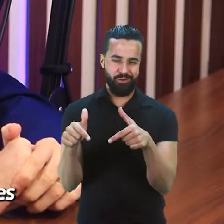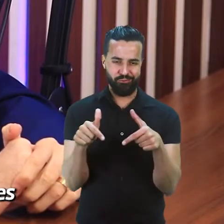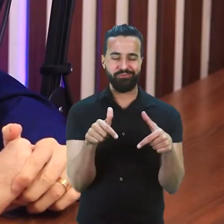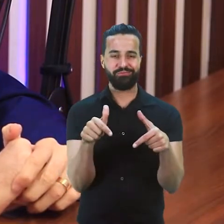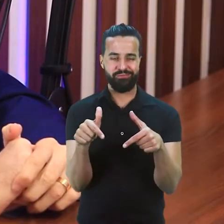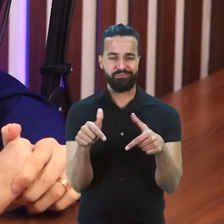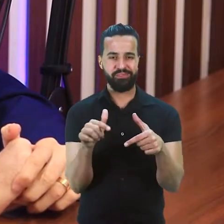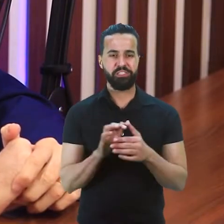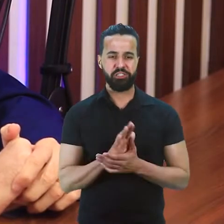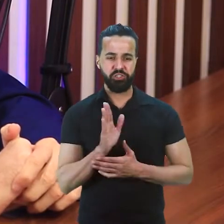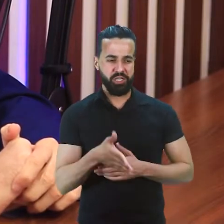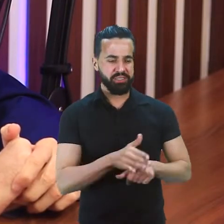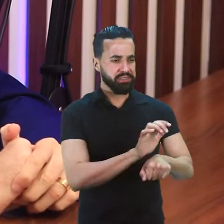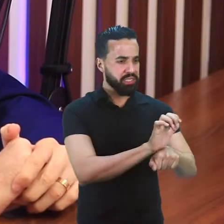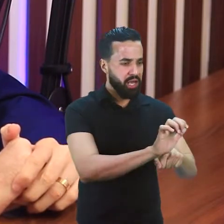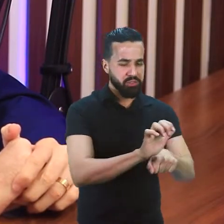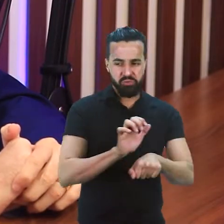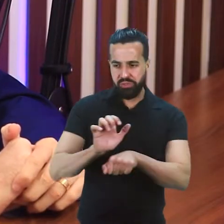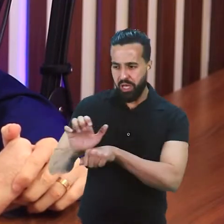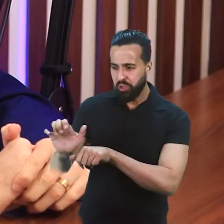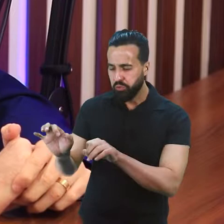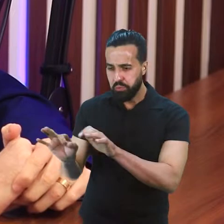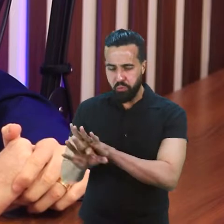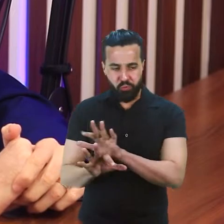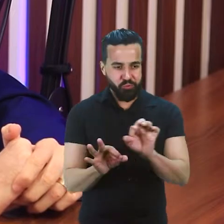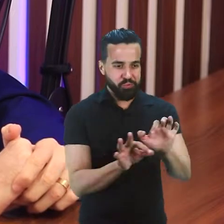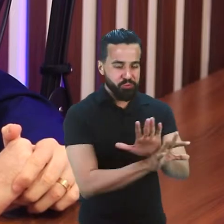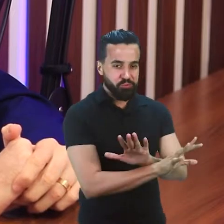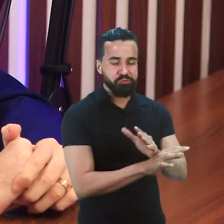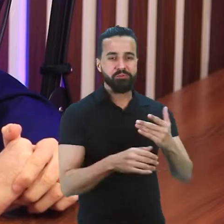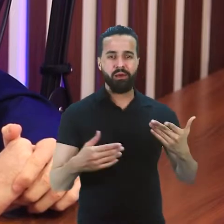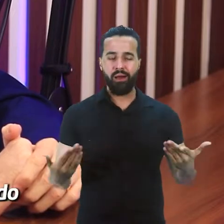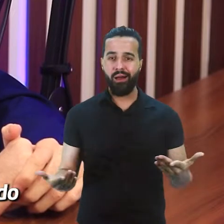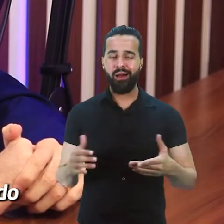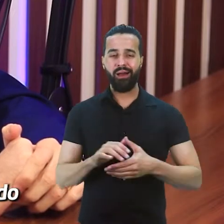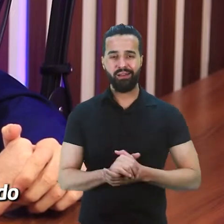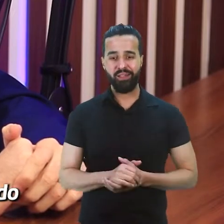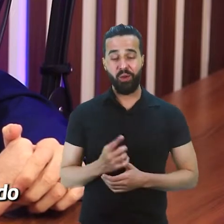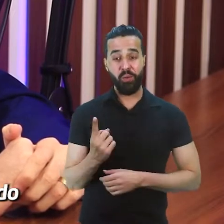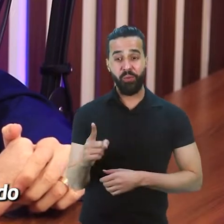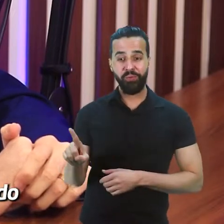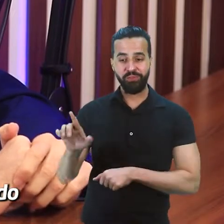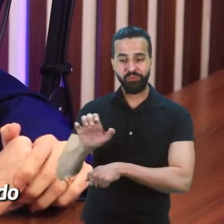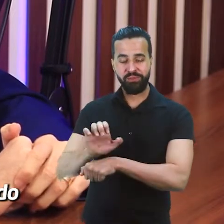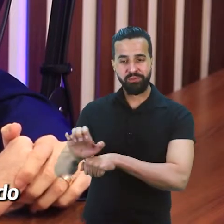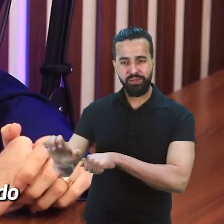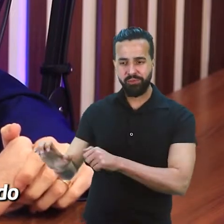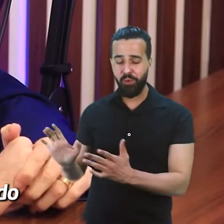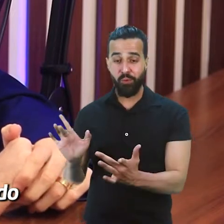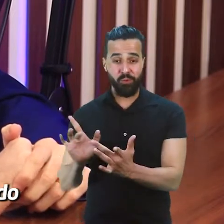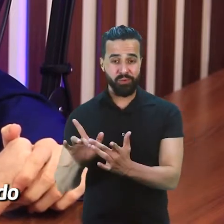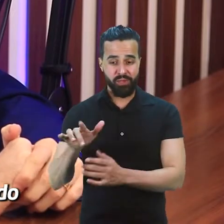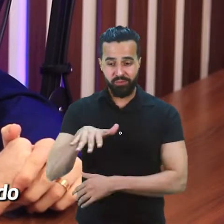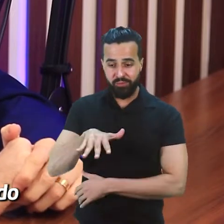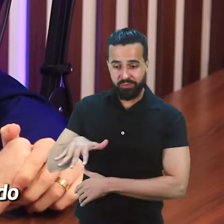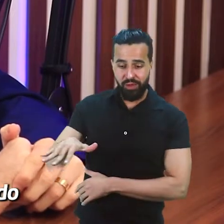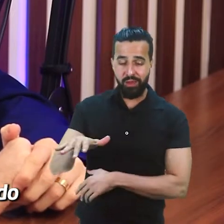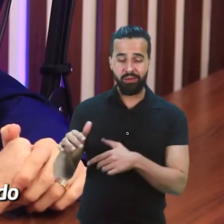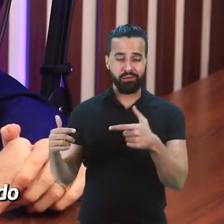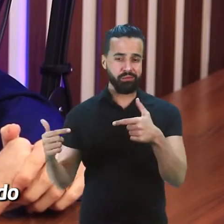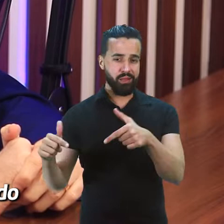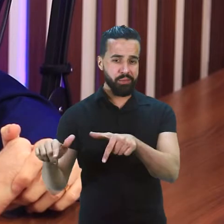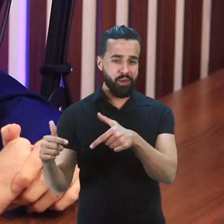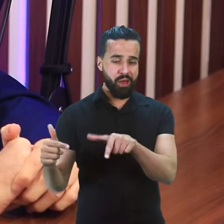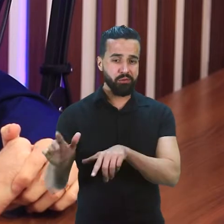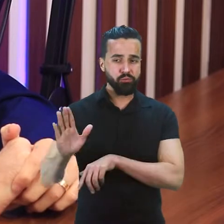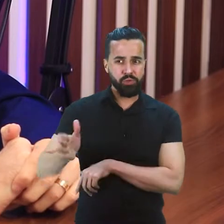escritórios grandes e já estava meio definido. Esse último estágio eu tive um contato mais amplo com a área trabalhista e eu